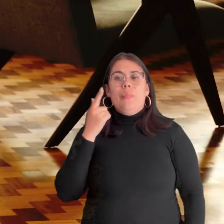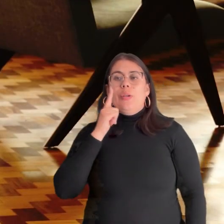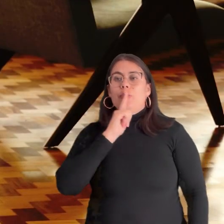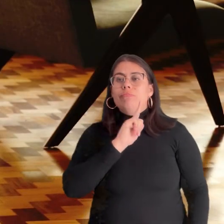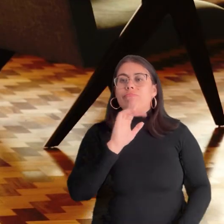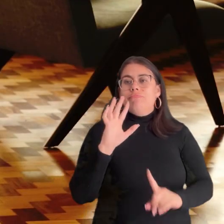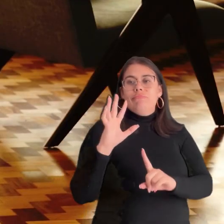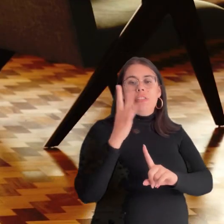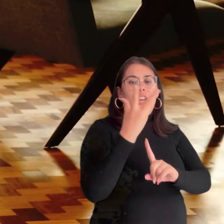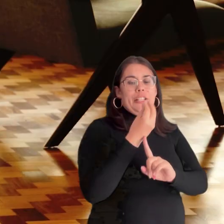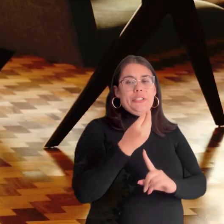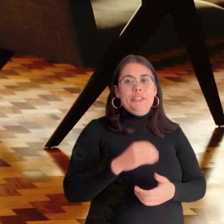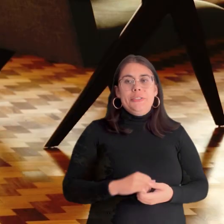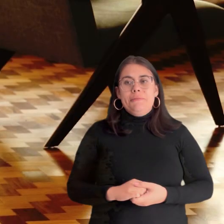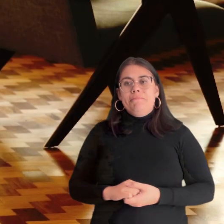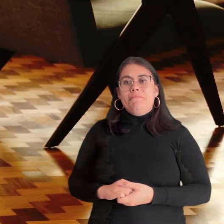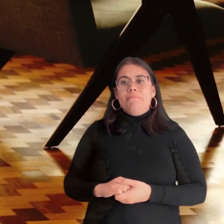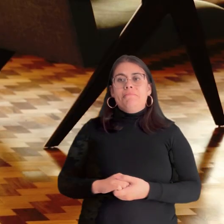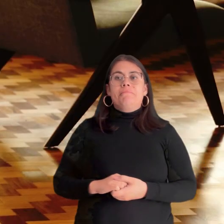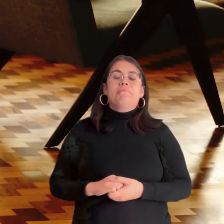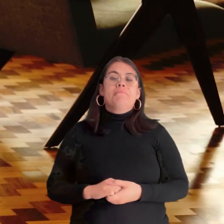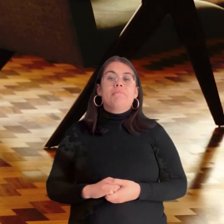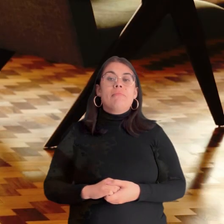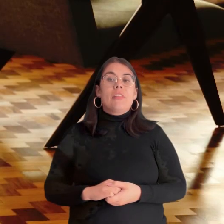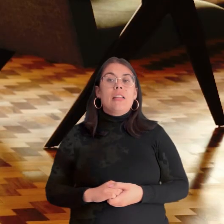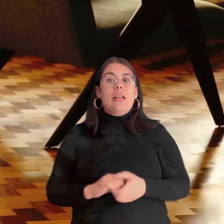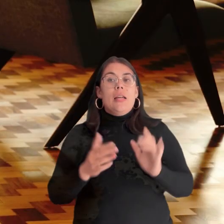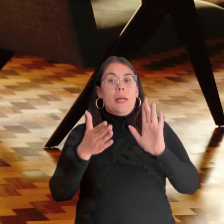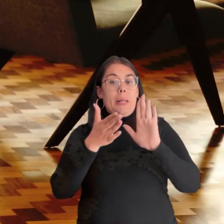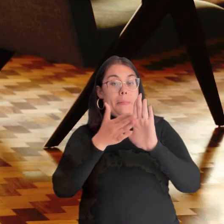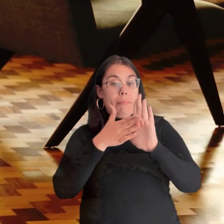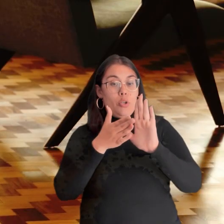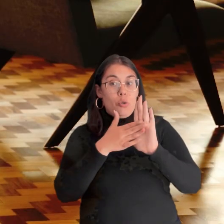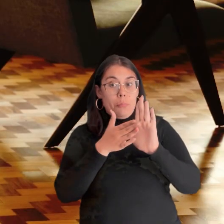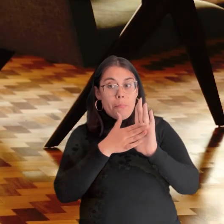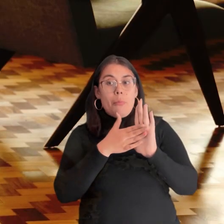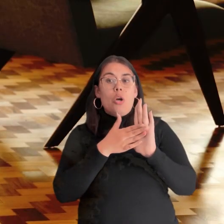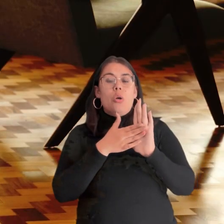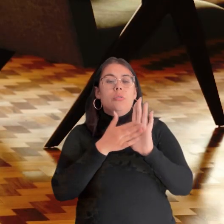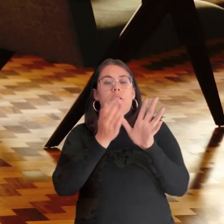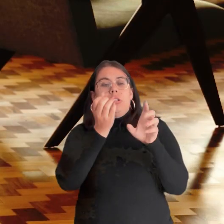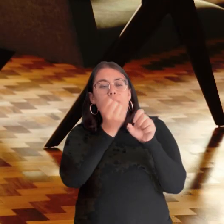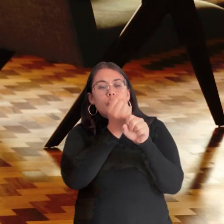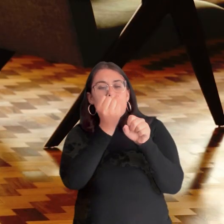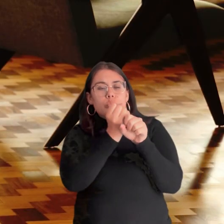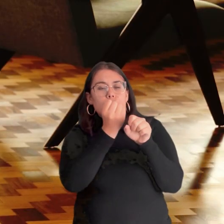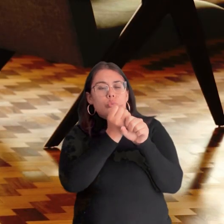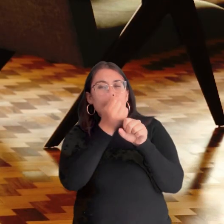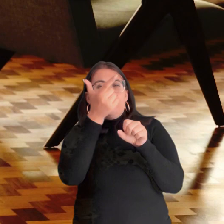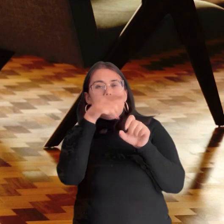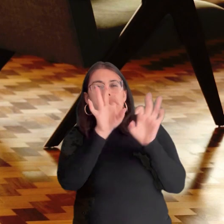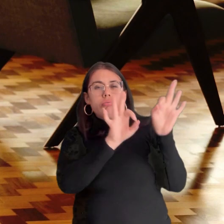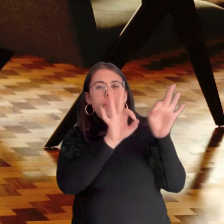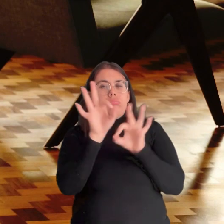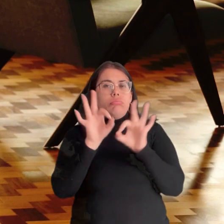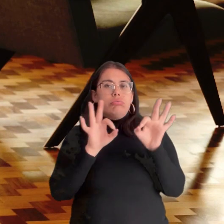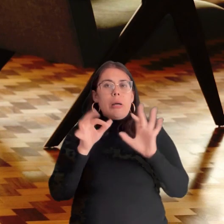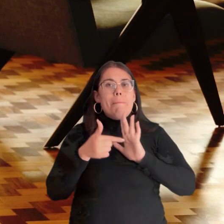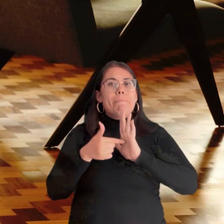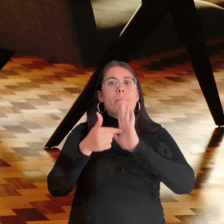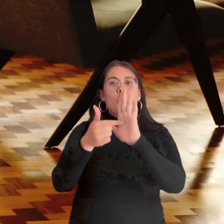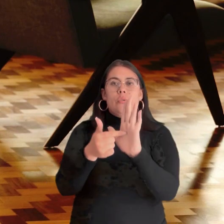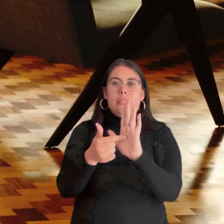restauro foi da recomposição, no que era preciso recompor, deixar evidente, como é uma orientação que a gente tem das